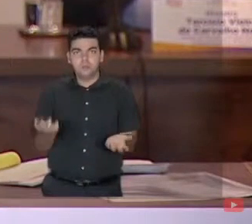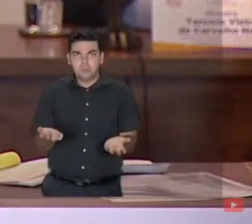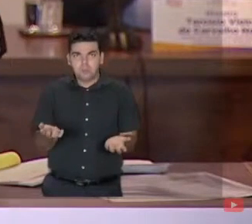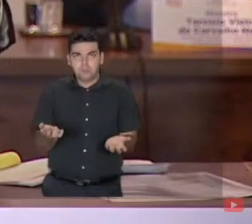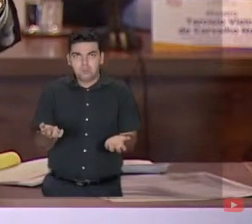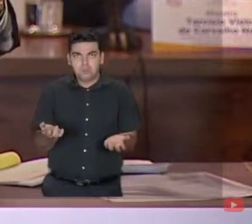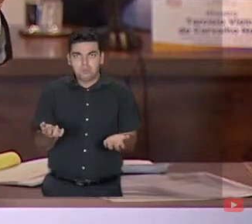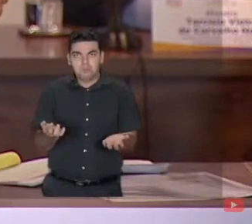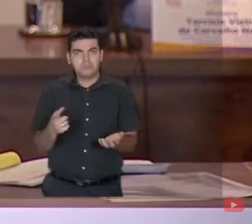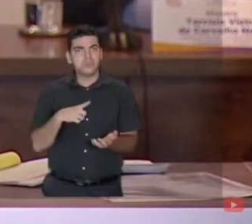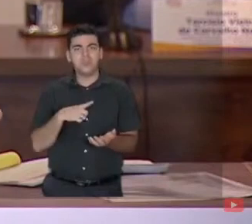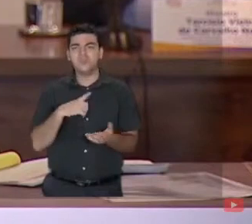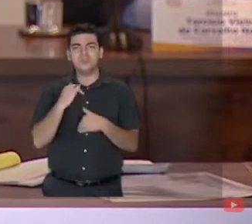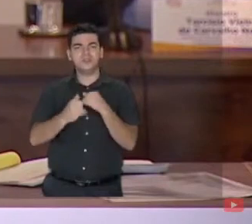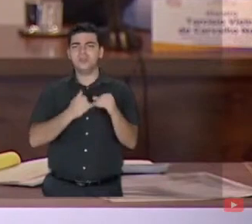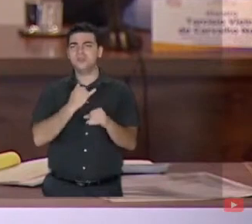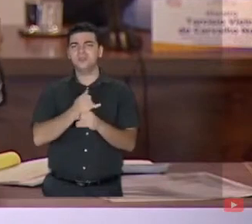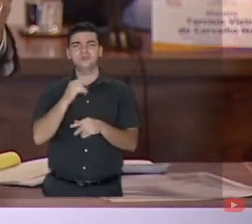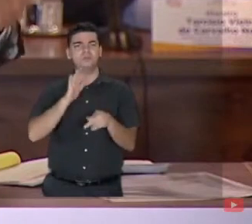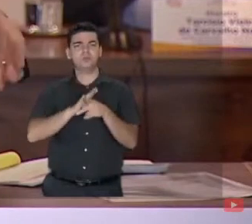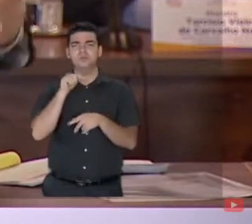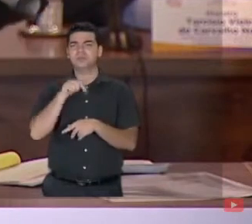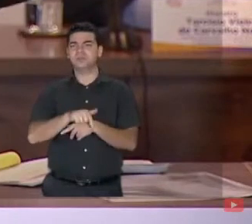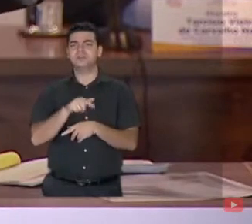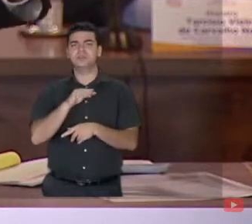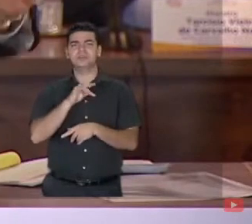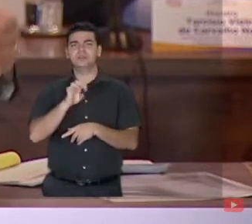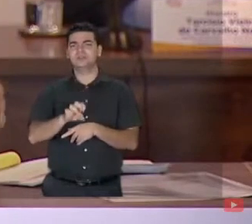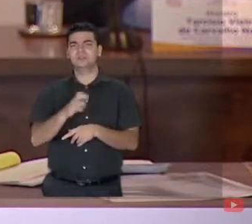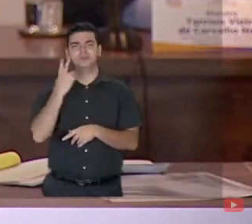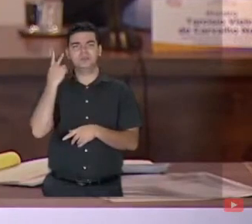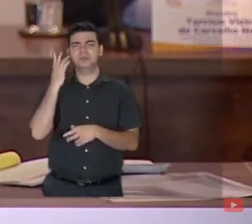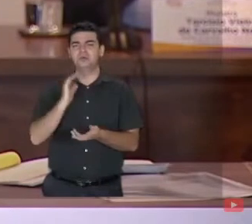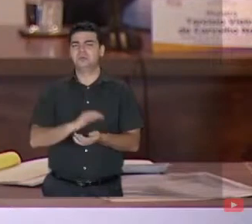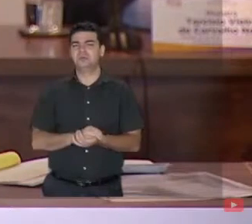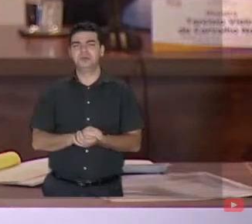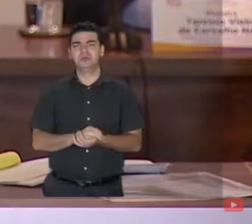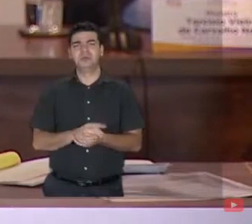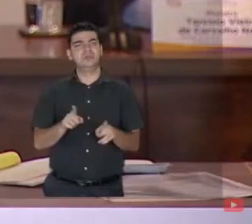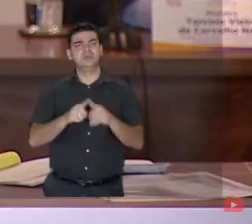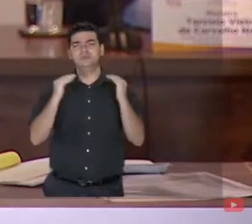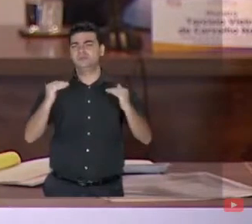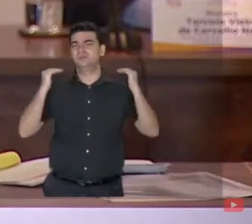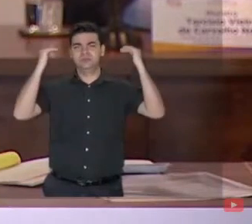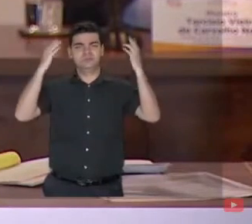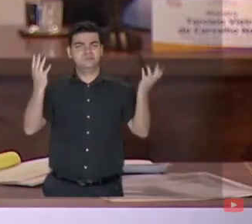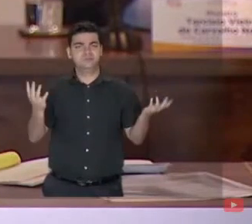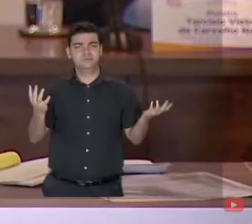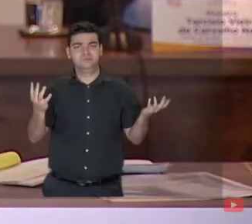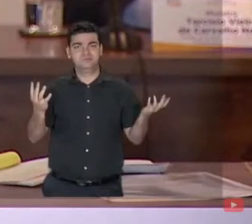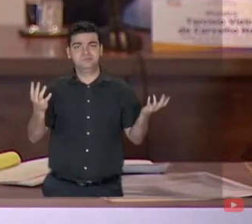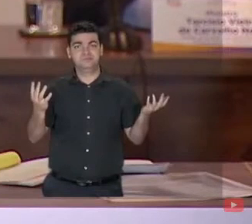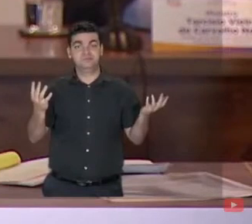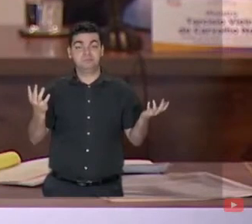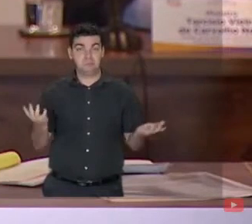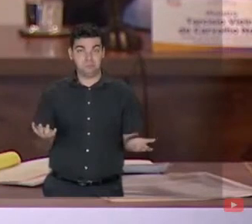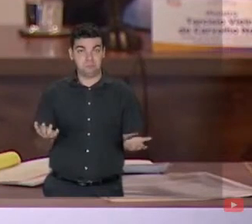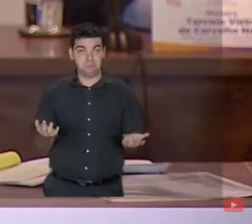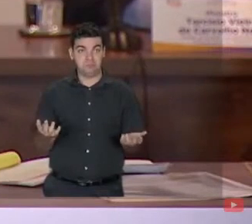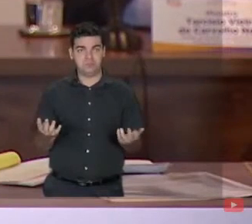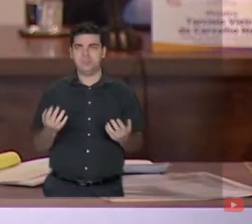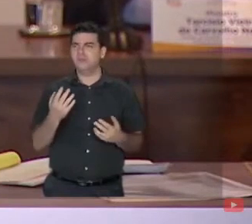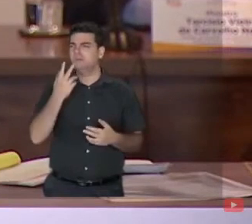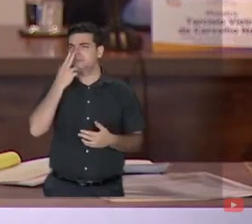são encontráveis no site do TSE e do Supremo Tribunal Federal. Eu indago